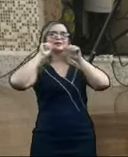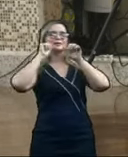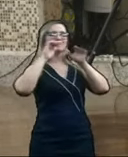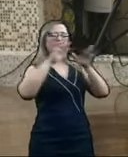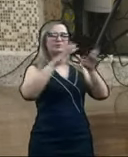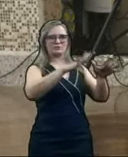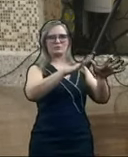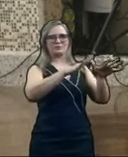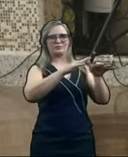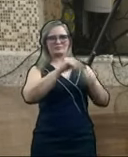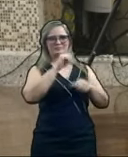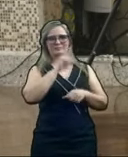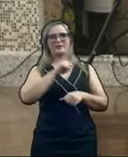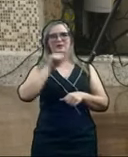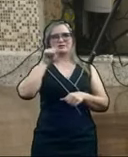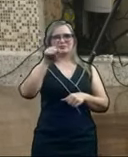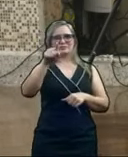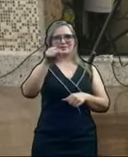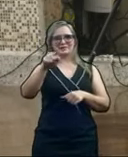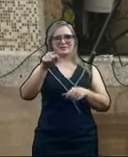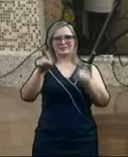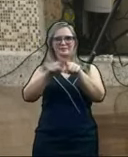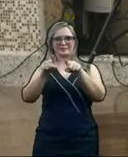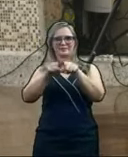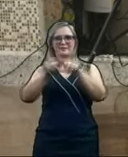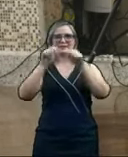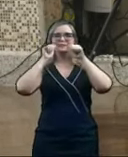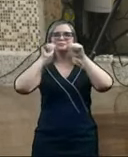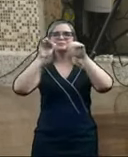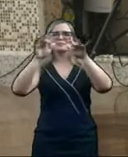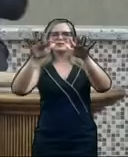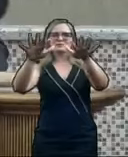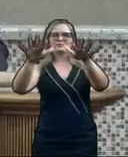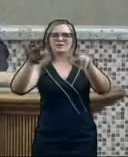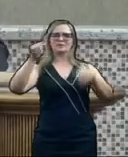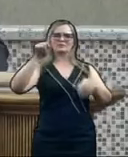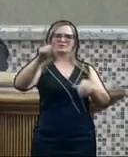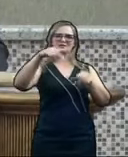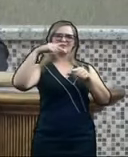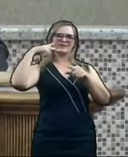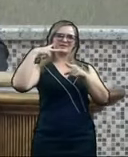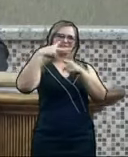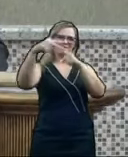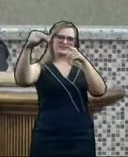dizendo para você não é a Sua Força É ele que vai fazer você vencer